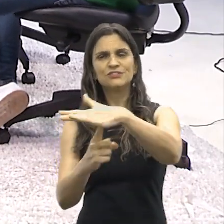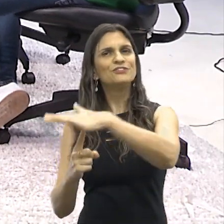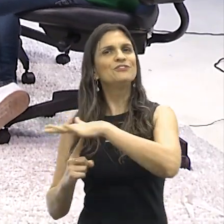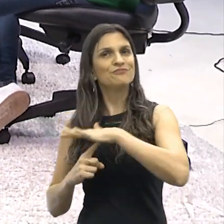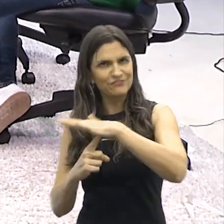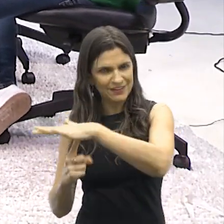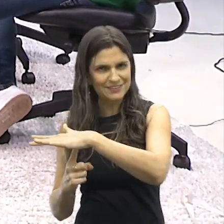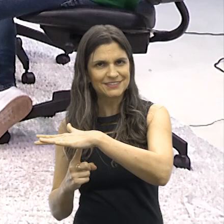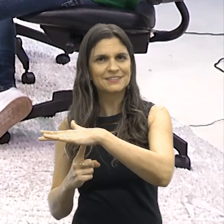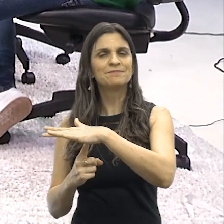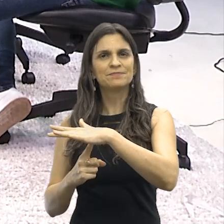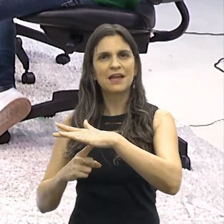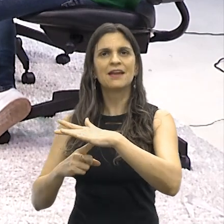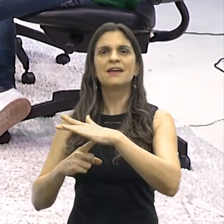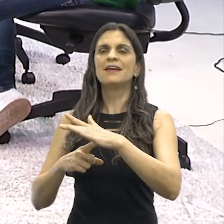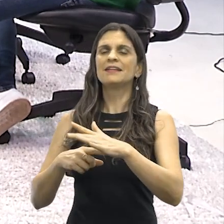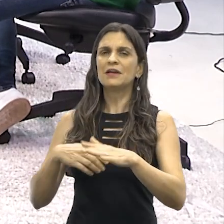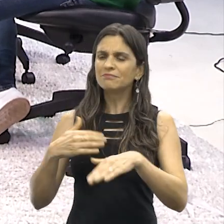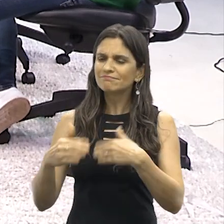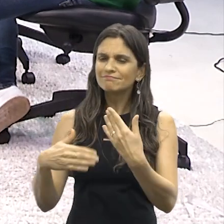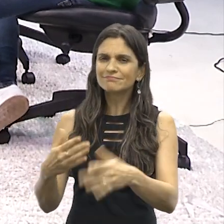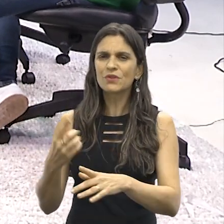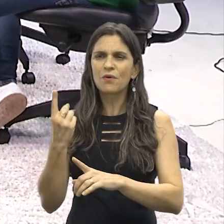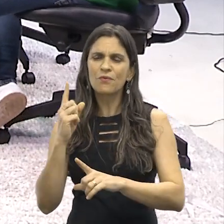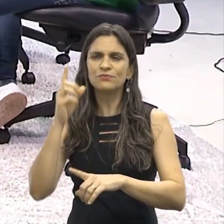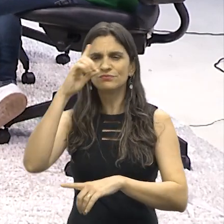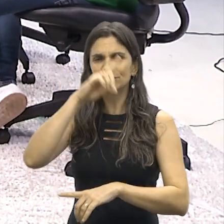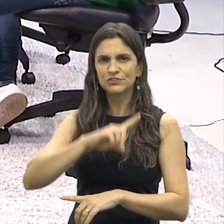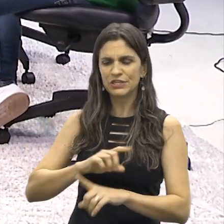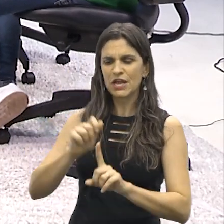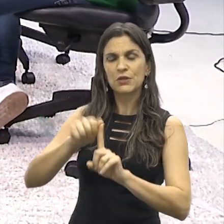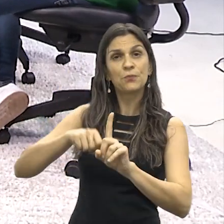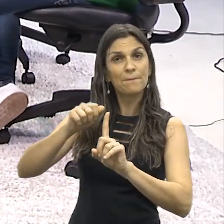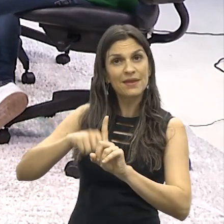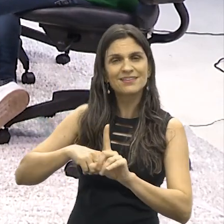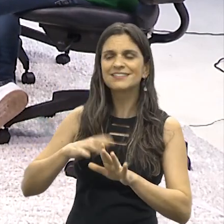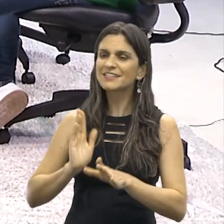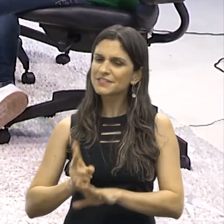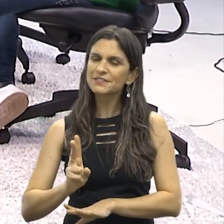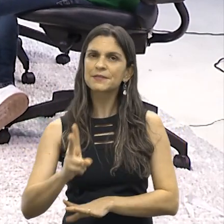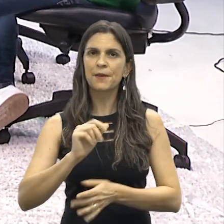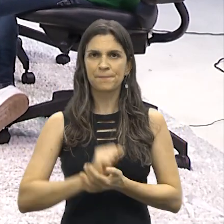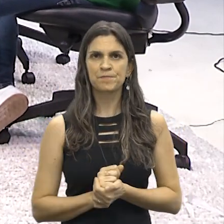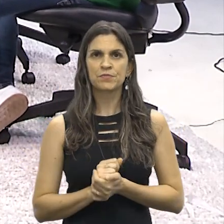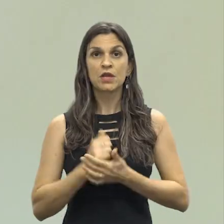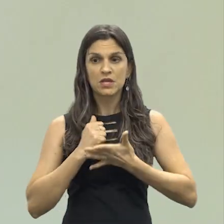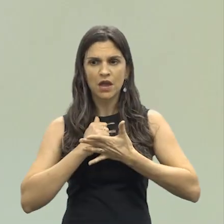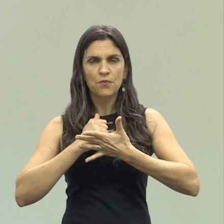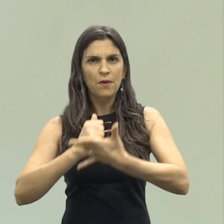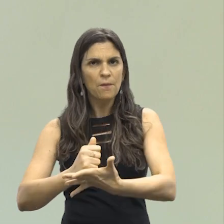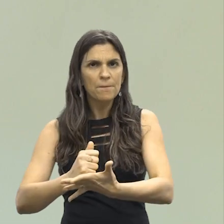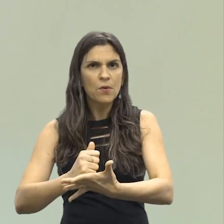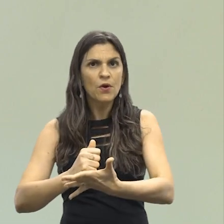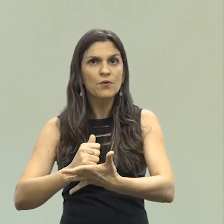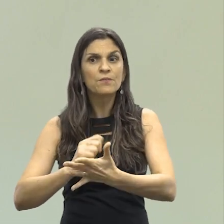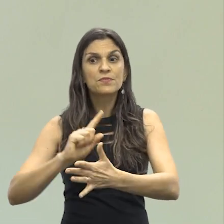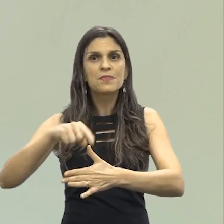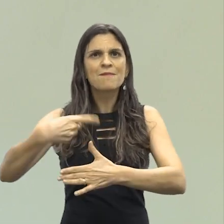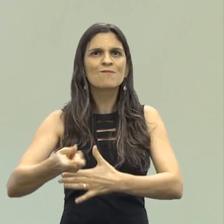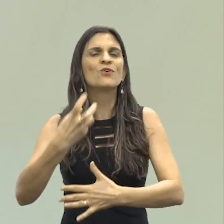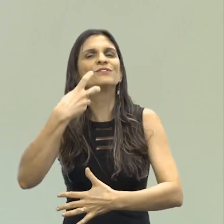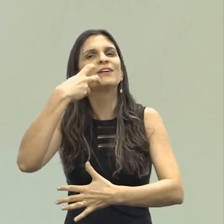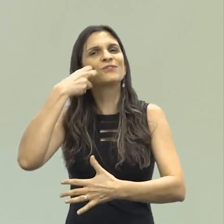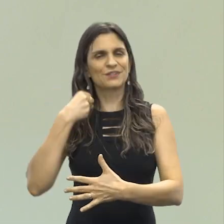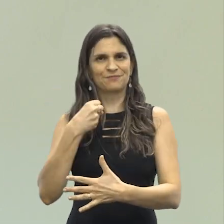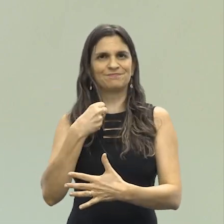junto tem todo um controle para aquele animalzinho ali ir para adoção. Isso, junto com a parte também de acompanhamento pós-adoção, que é de suma importância. Né? Como